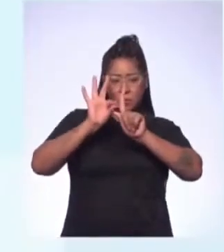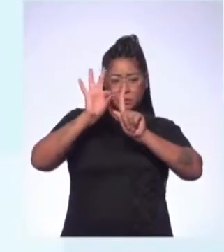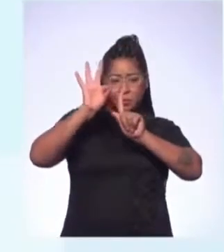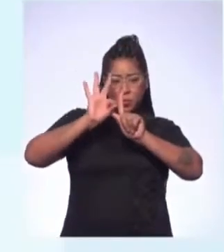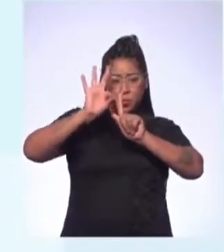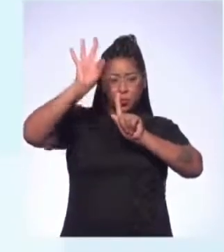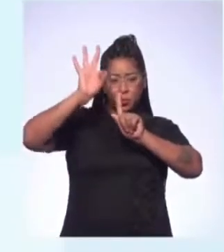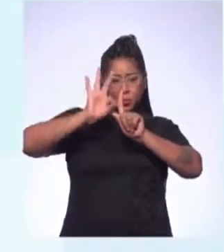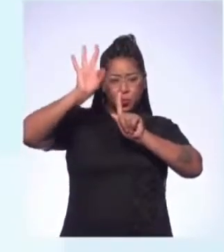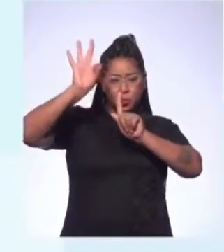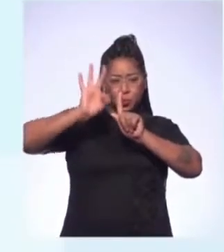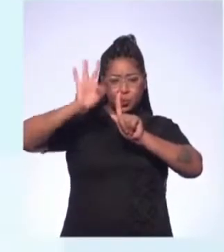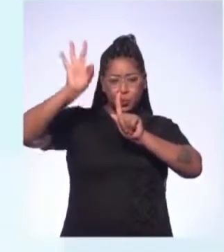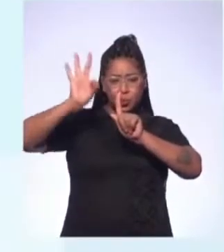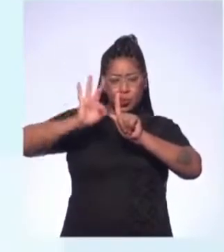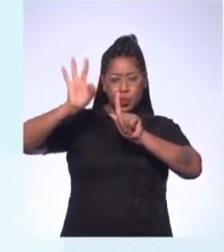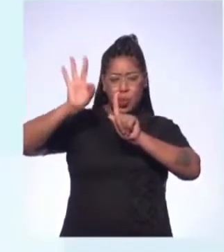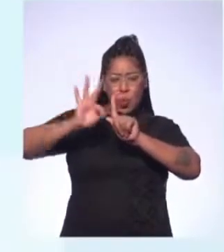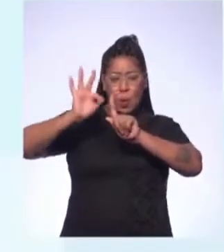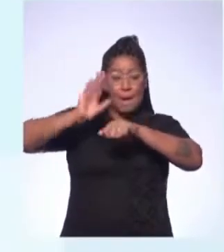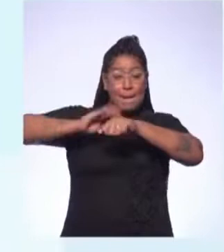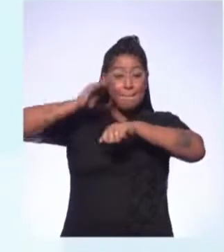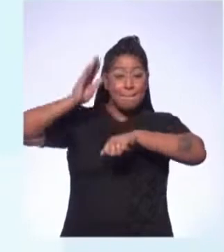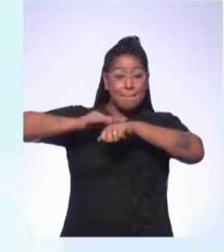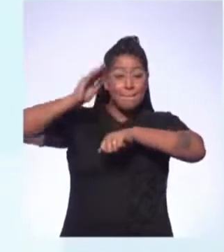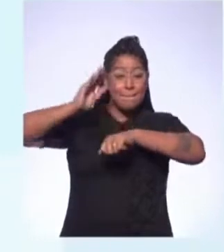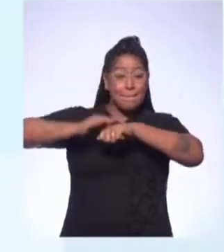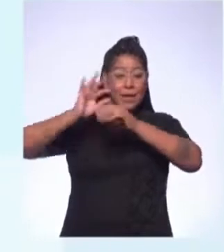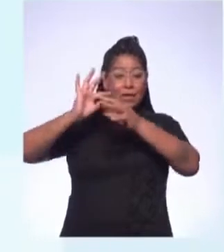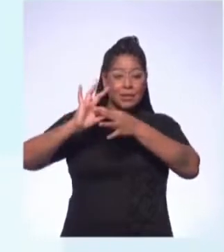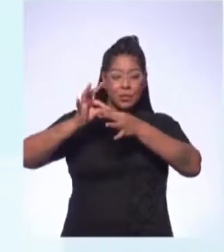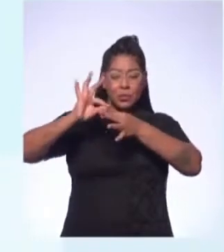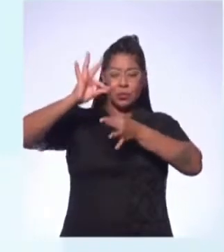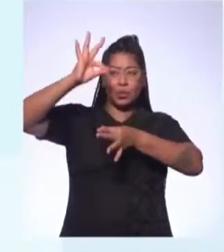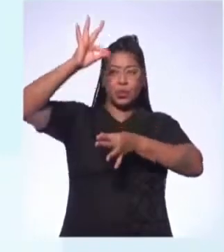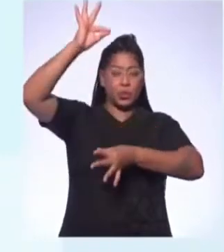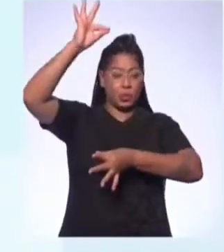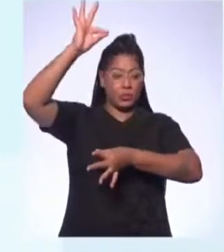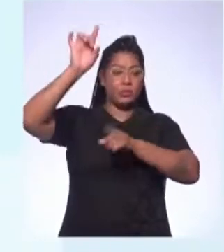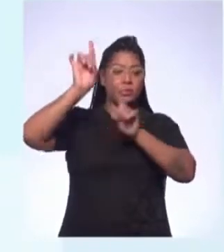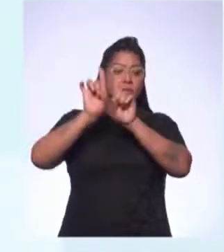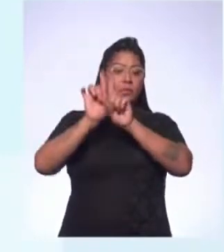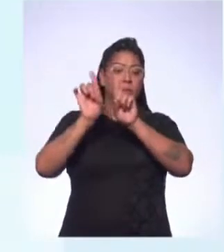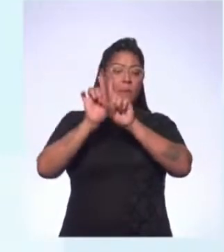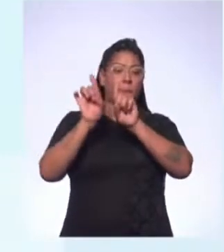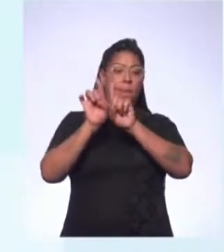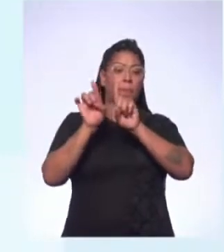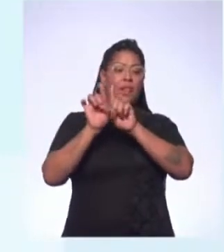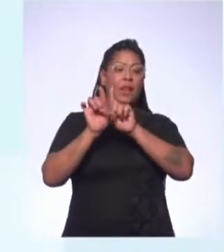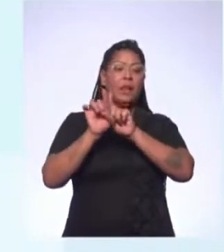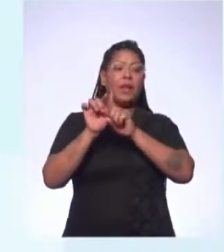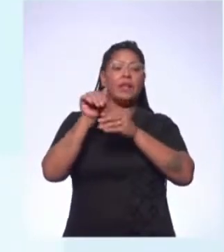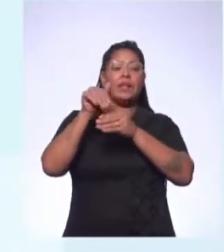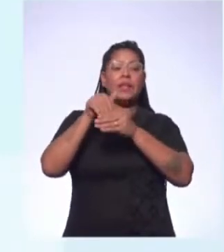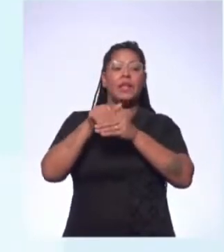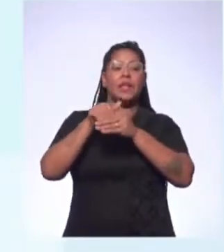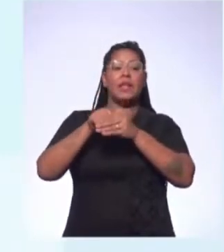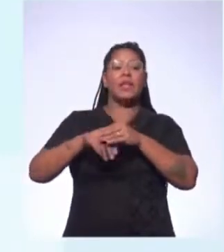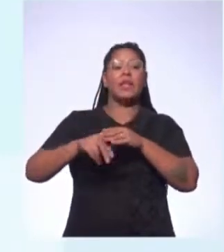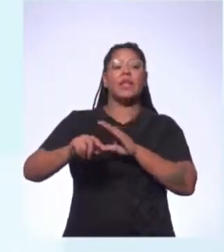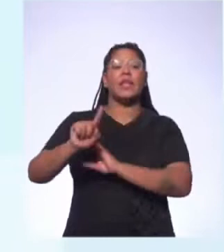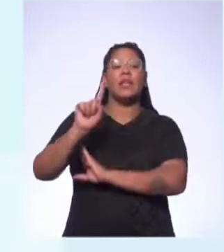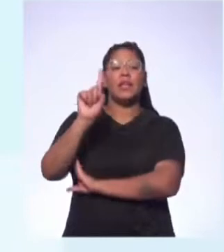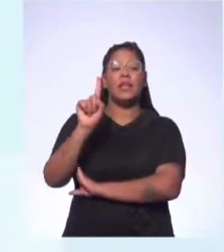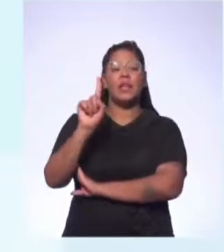o espaço exterior. É extremamente rarefeita e composta principalmente de hidrogênio e hélio,